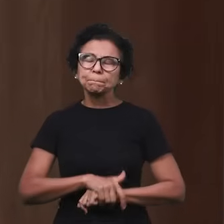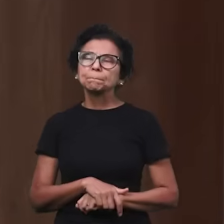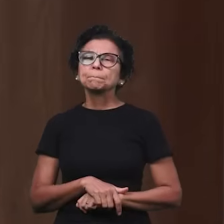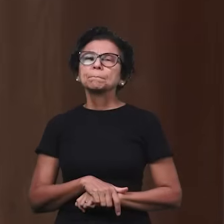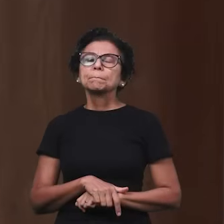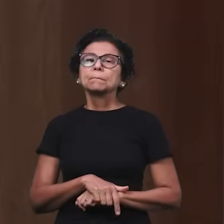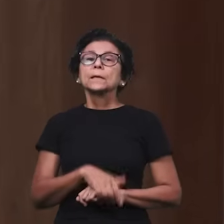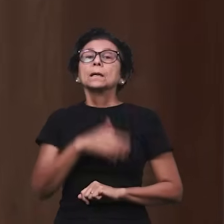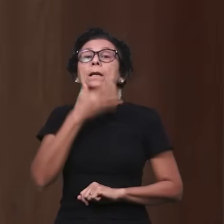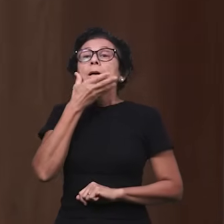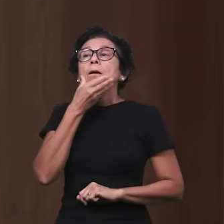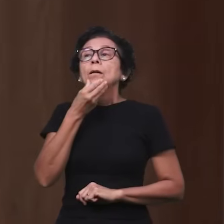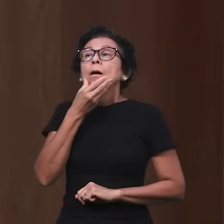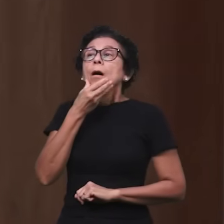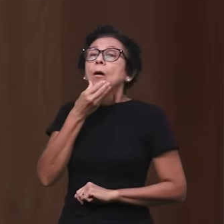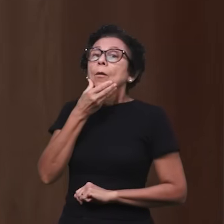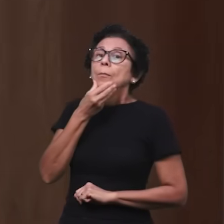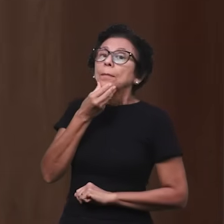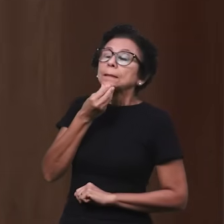E aquele homem